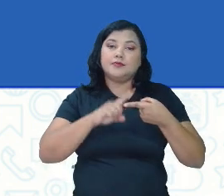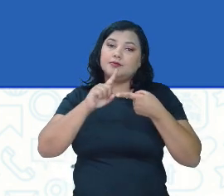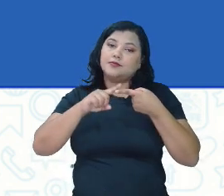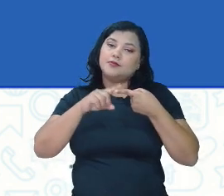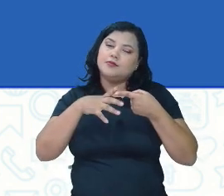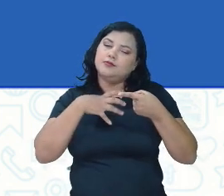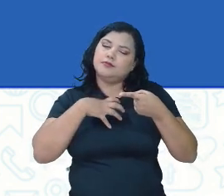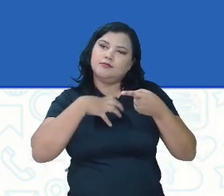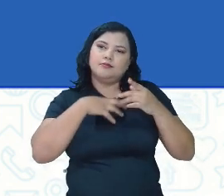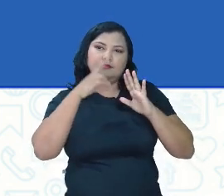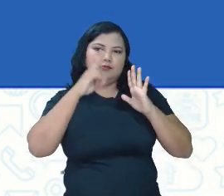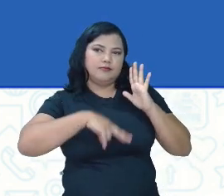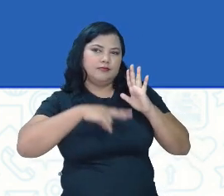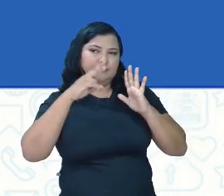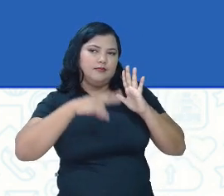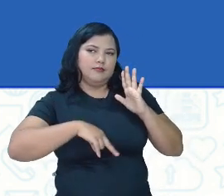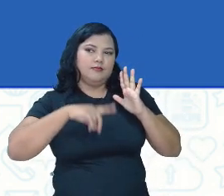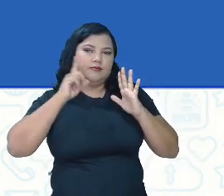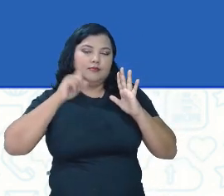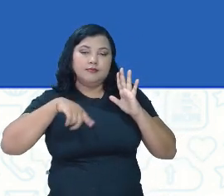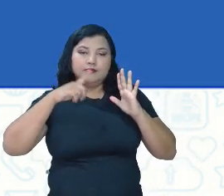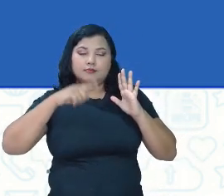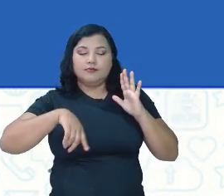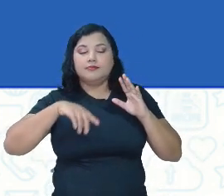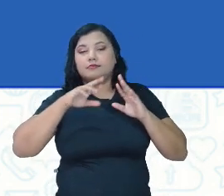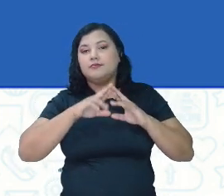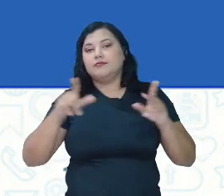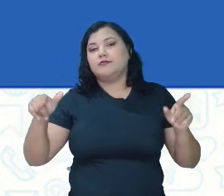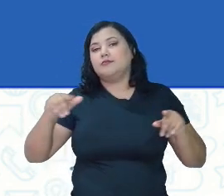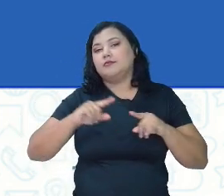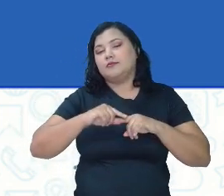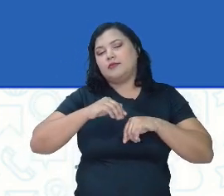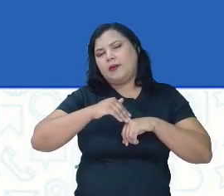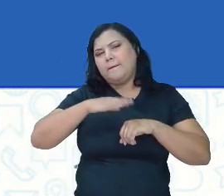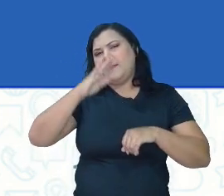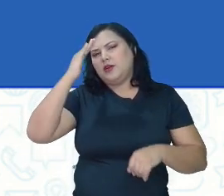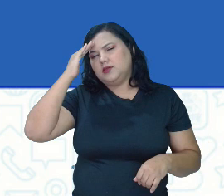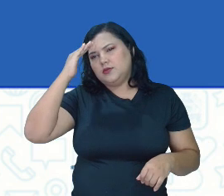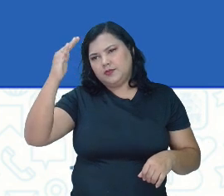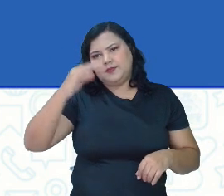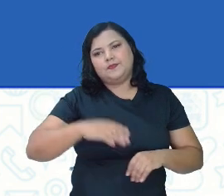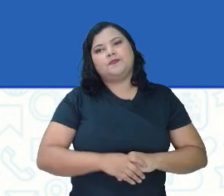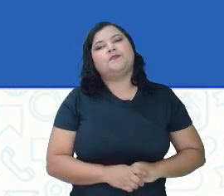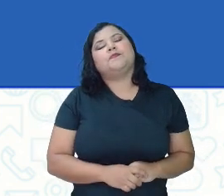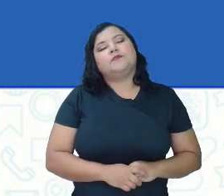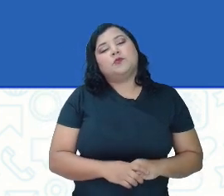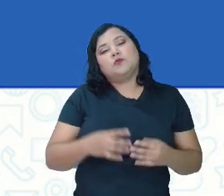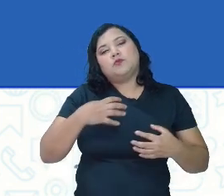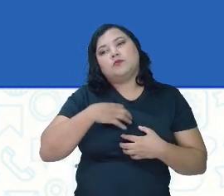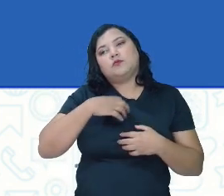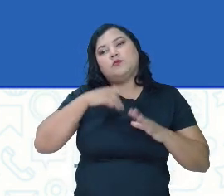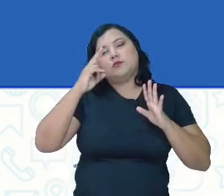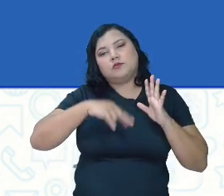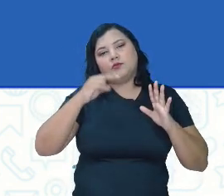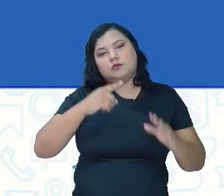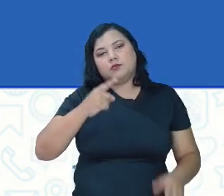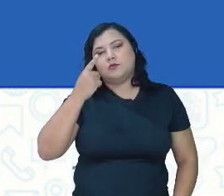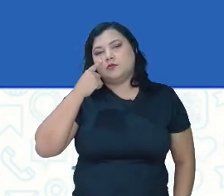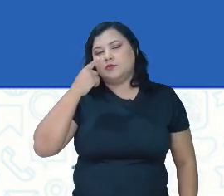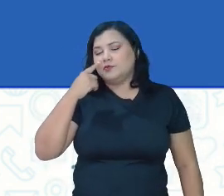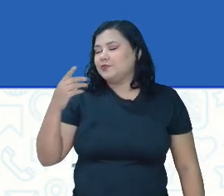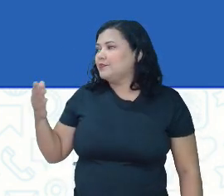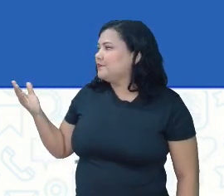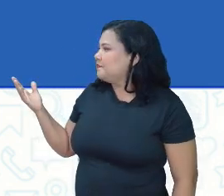de leitura, essa é a diferença mais incrível, a maneira de ler. Olha,